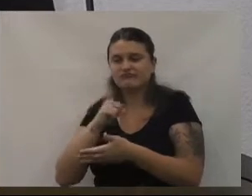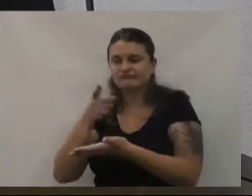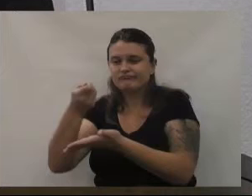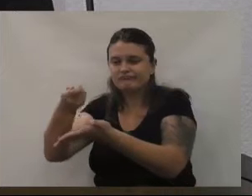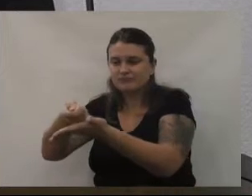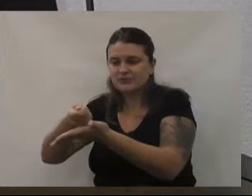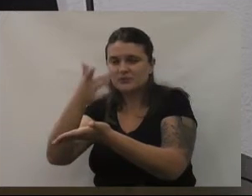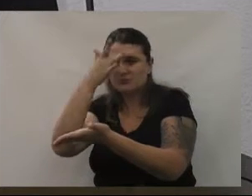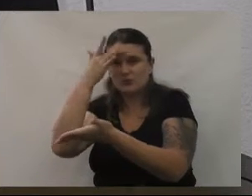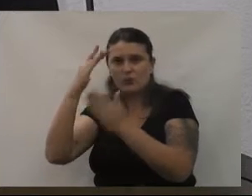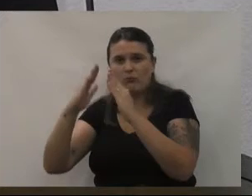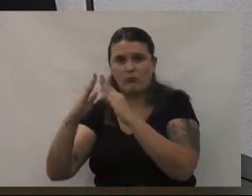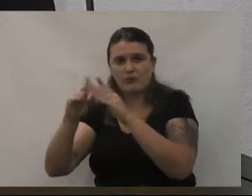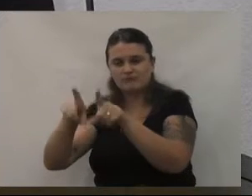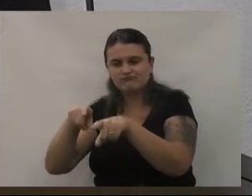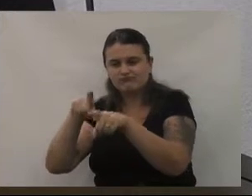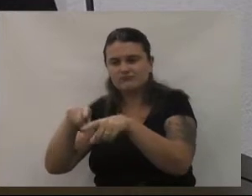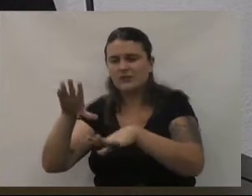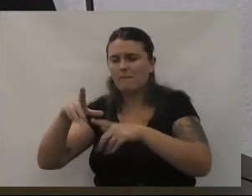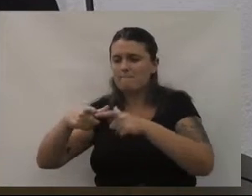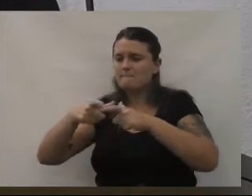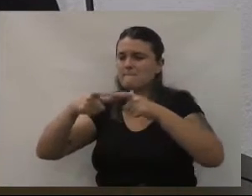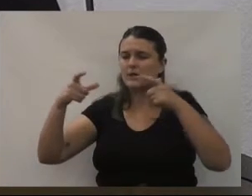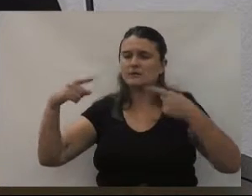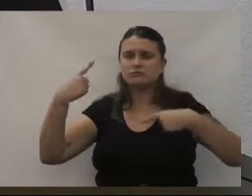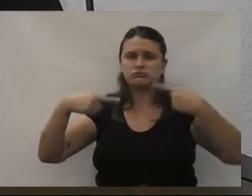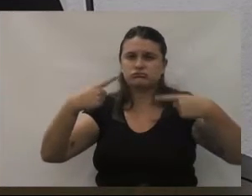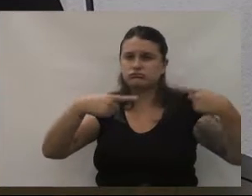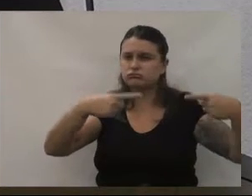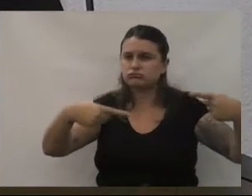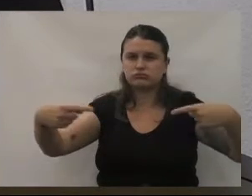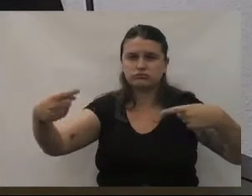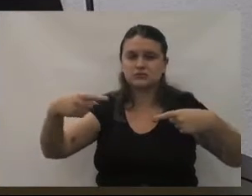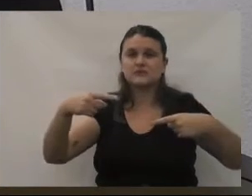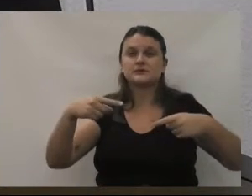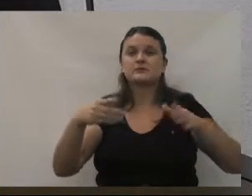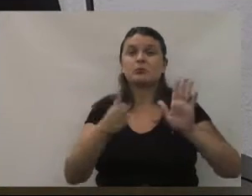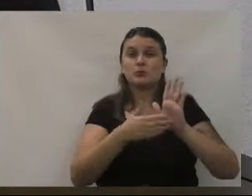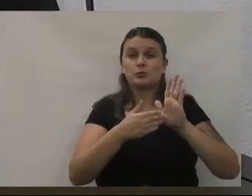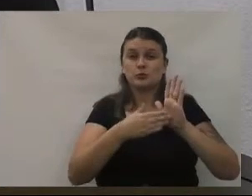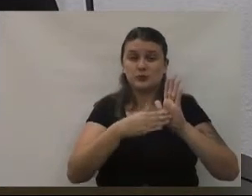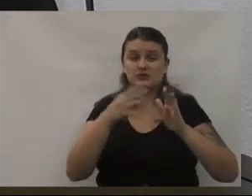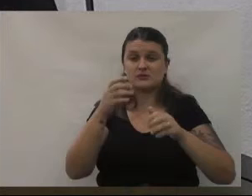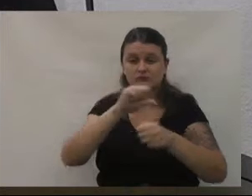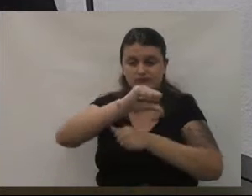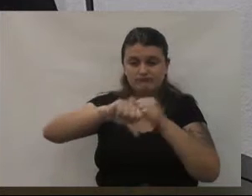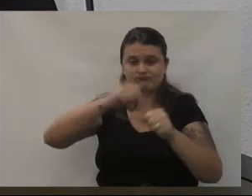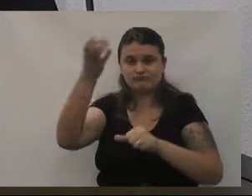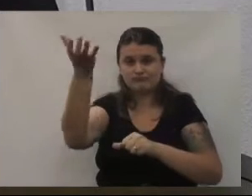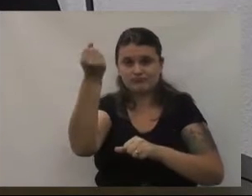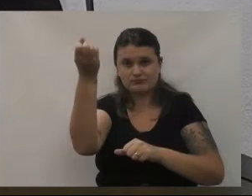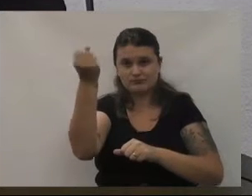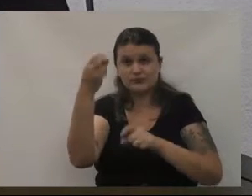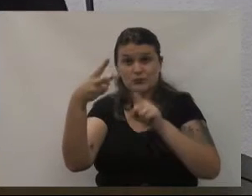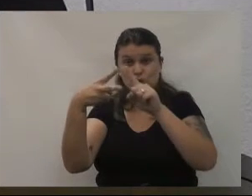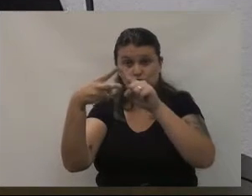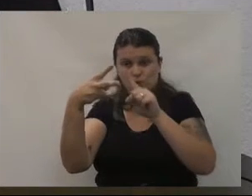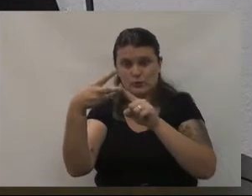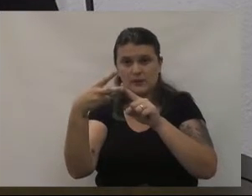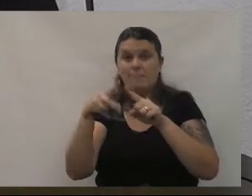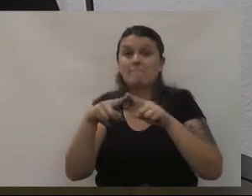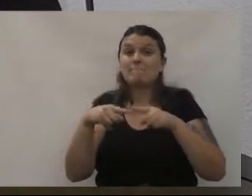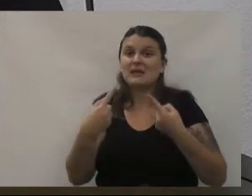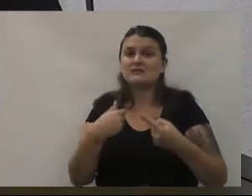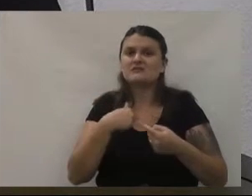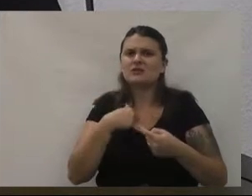tanto é que a maior polêmica sobre essa proposta da Previdência é em relação a esses dois benefícios. Mas quero